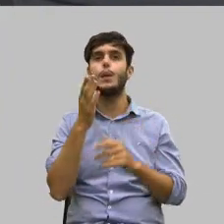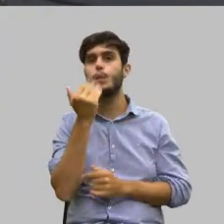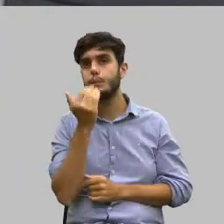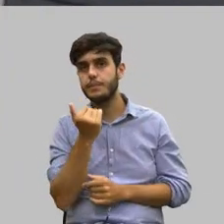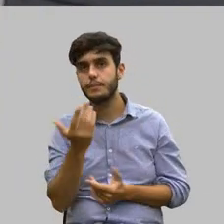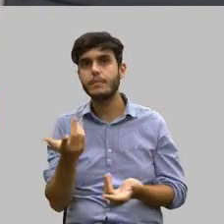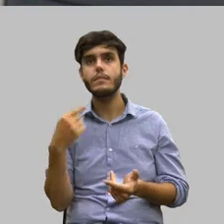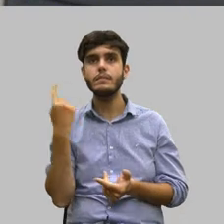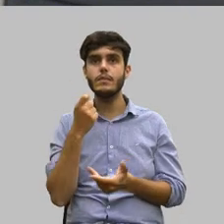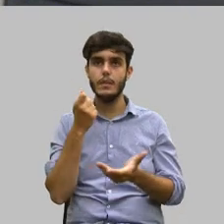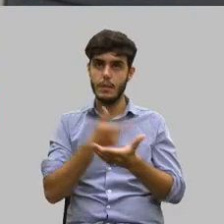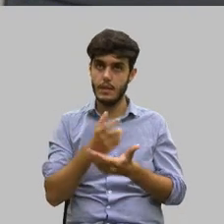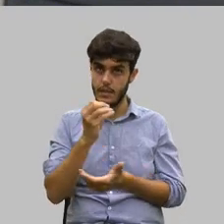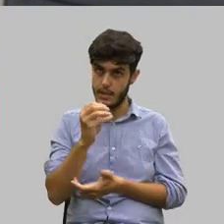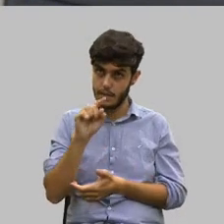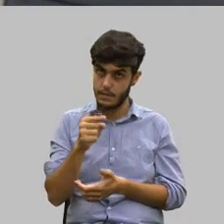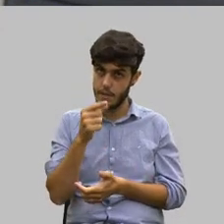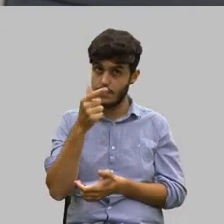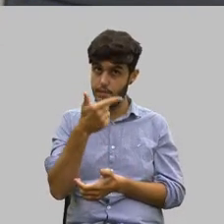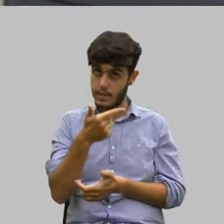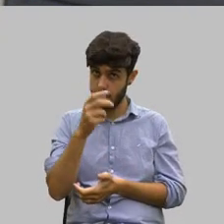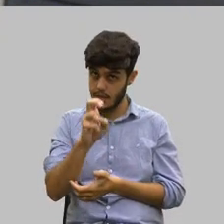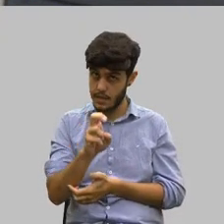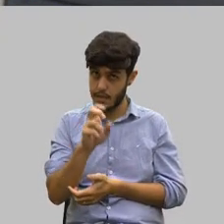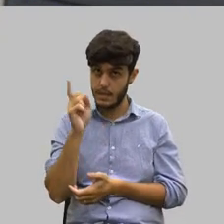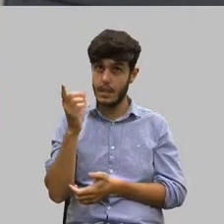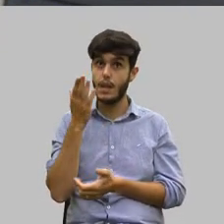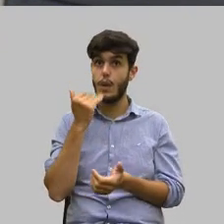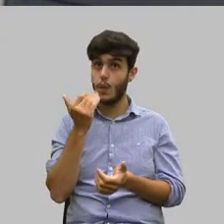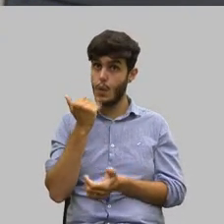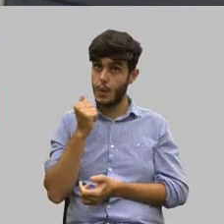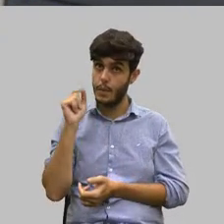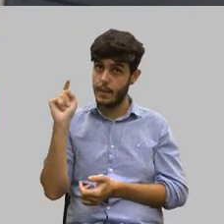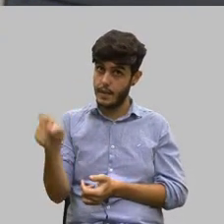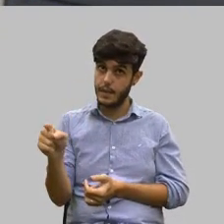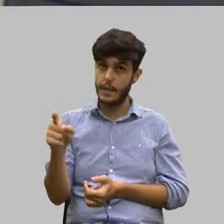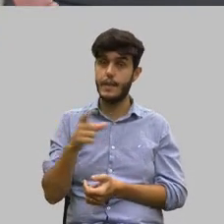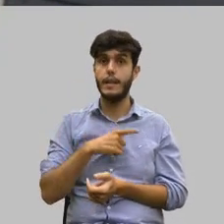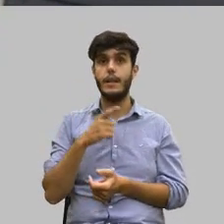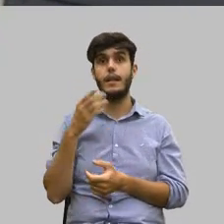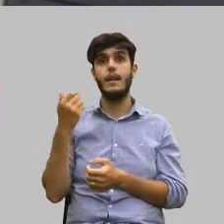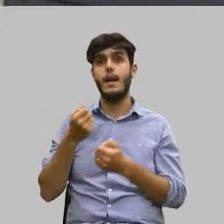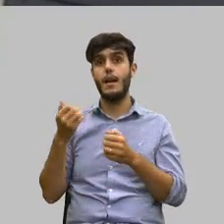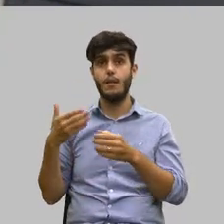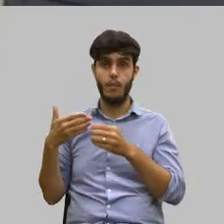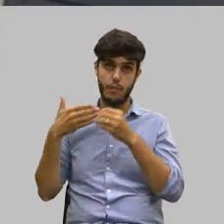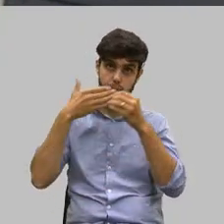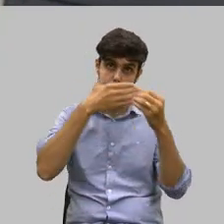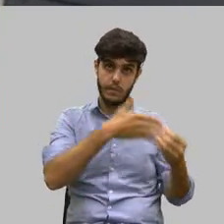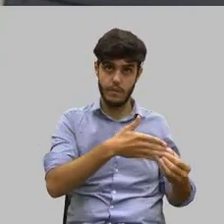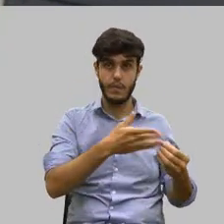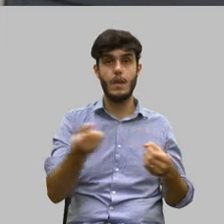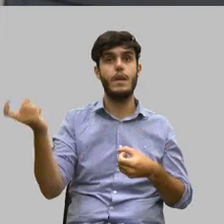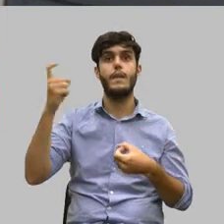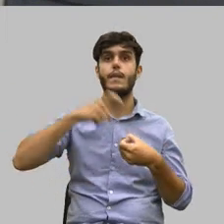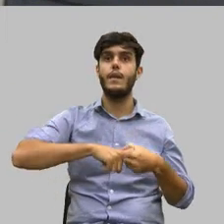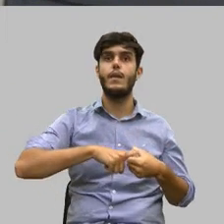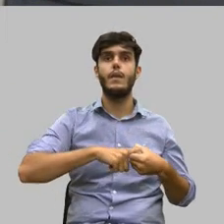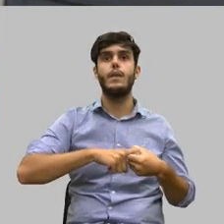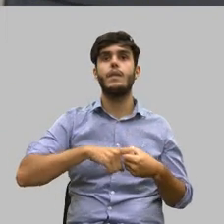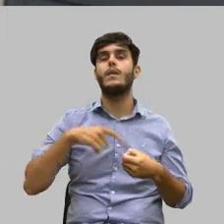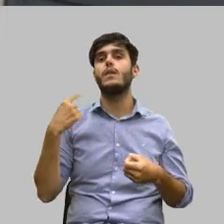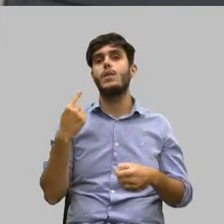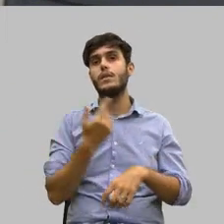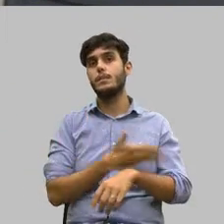então a gente paga o 0,25 que é para ele se alimentar do deslocamento dele na ida e na volta isso é a nossa